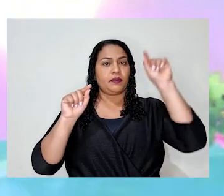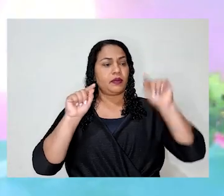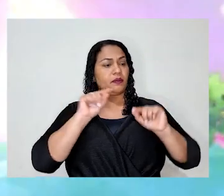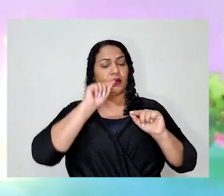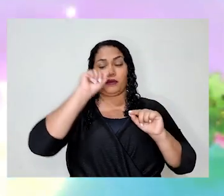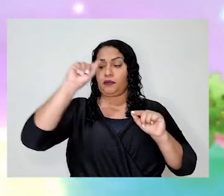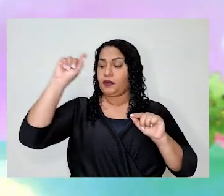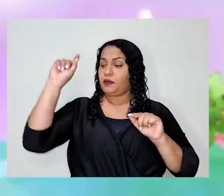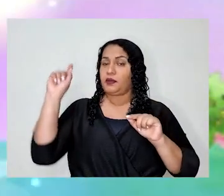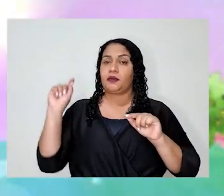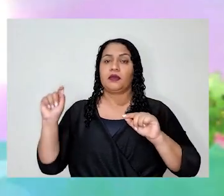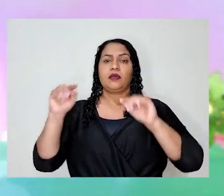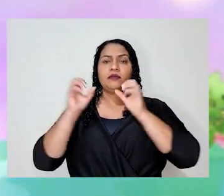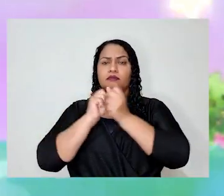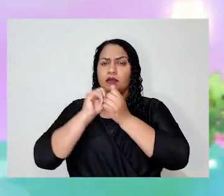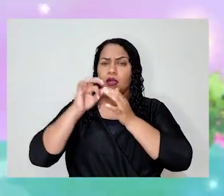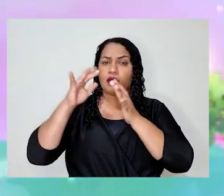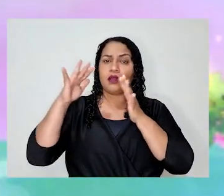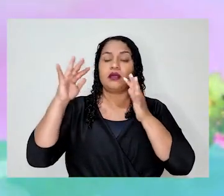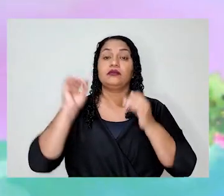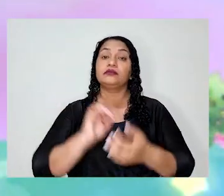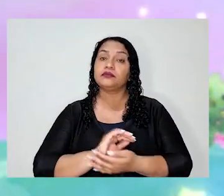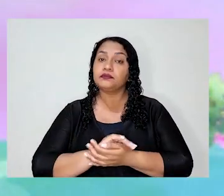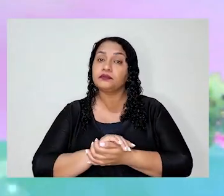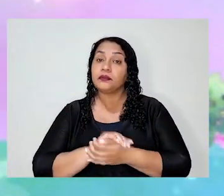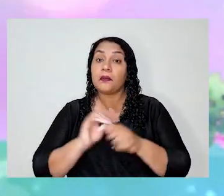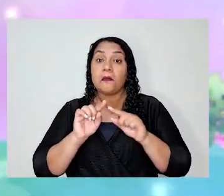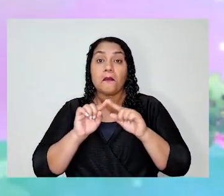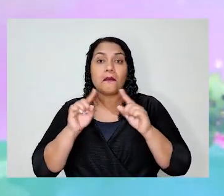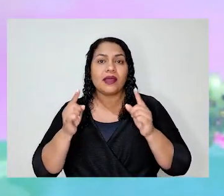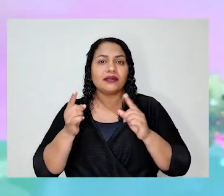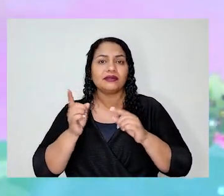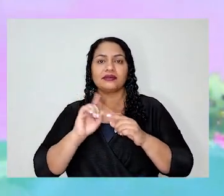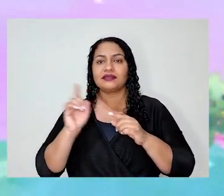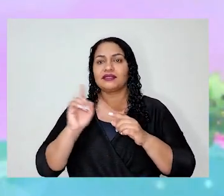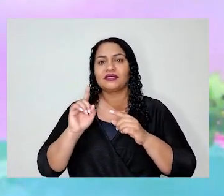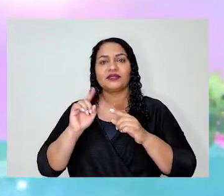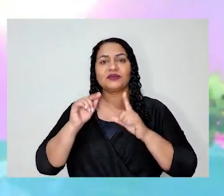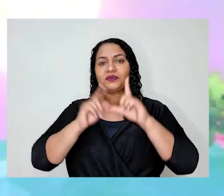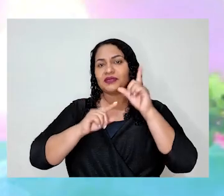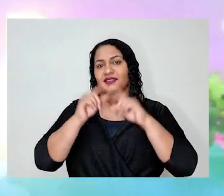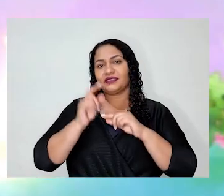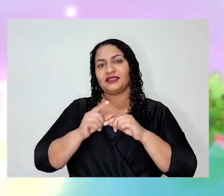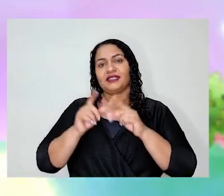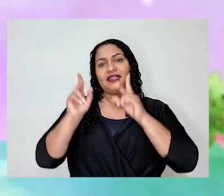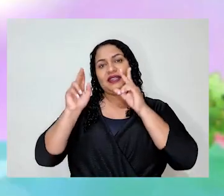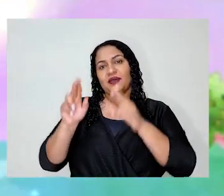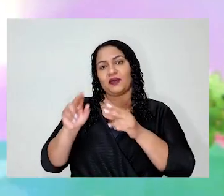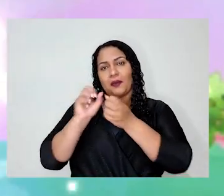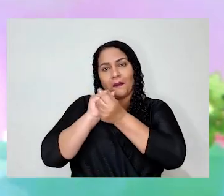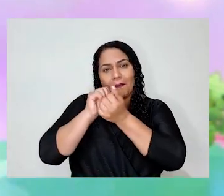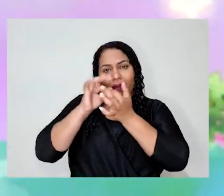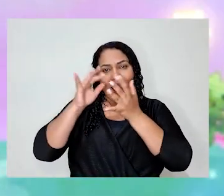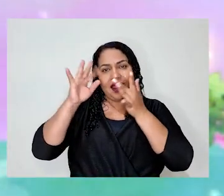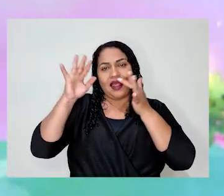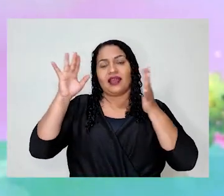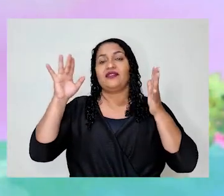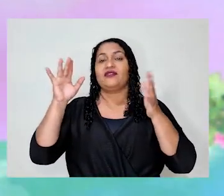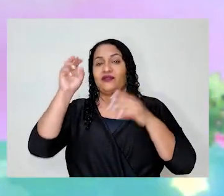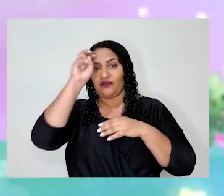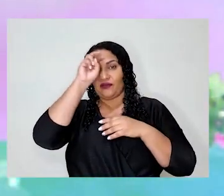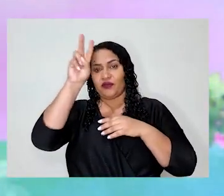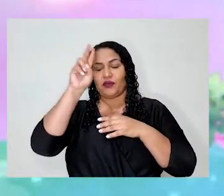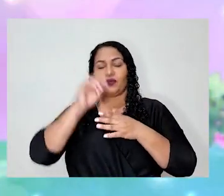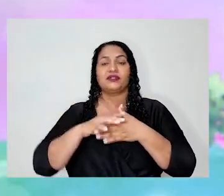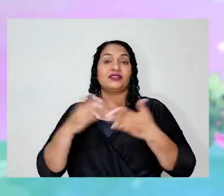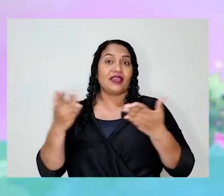pelo céu, tomando seus lugares. Mas nenhuma estrela brilhava como ela. E a partir daquele